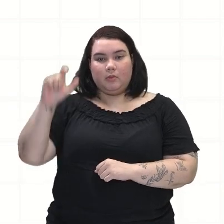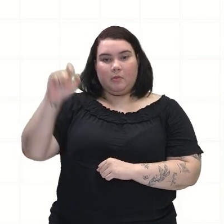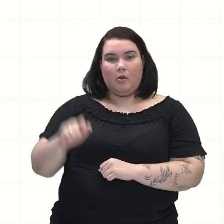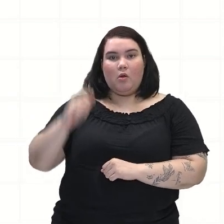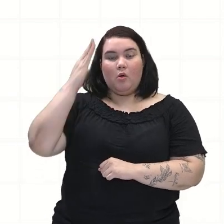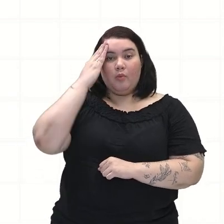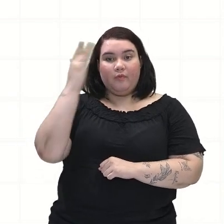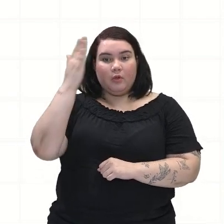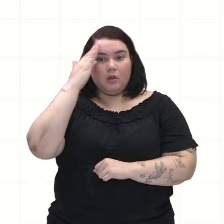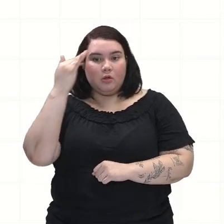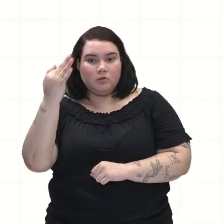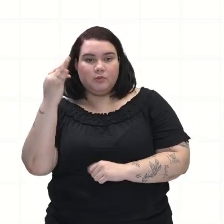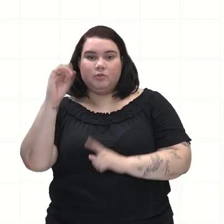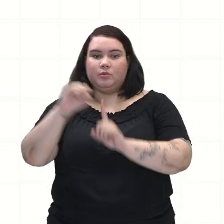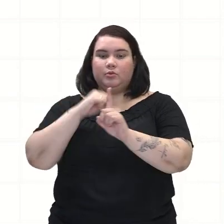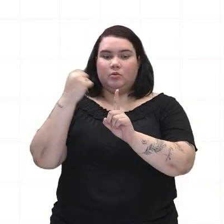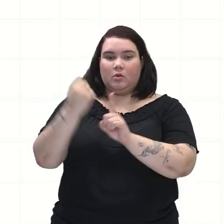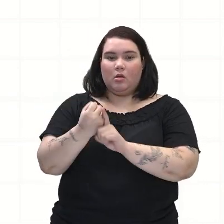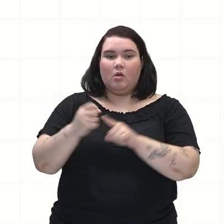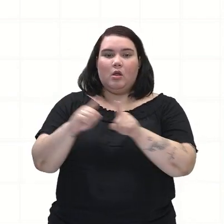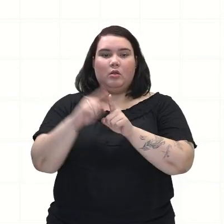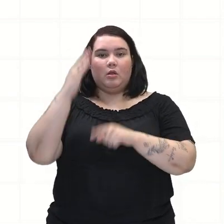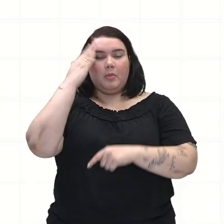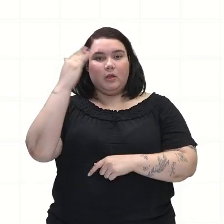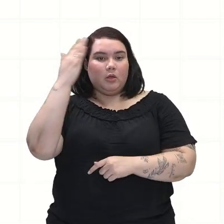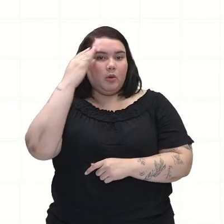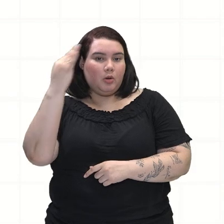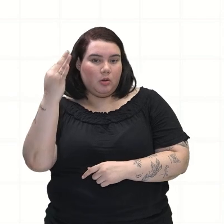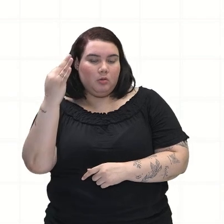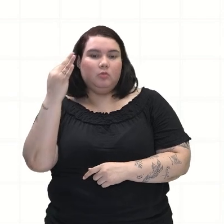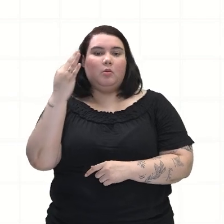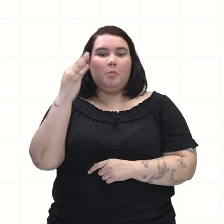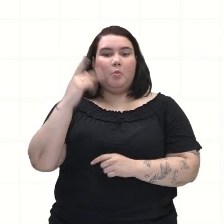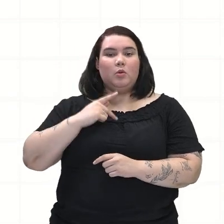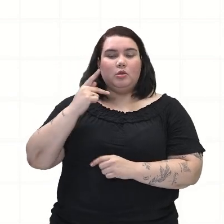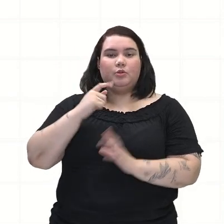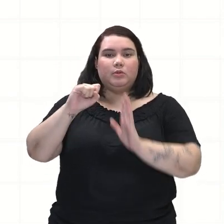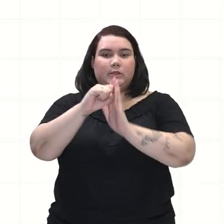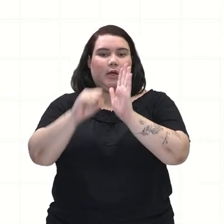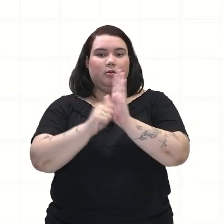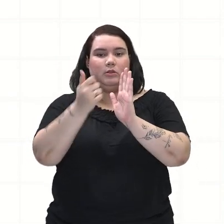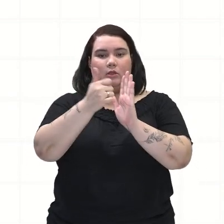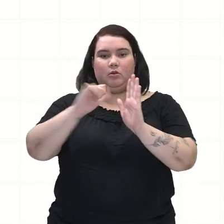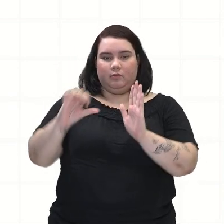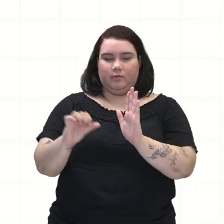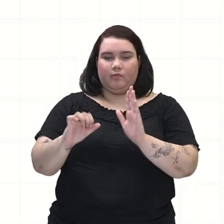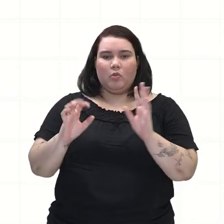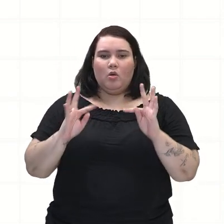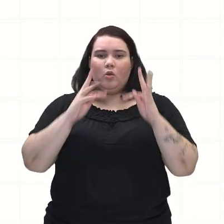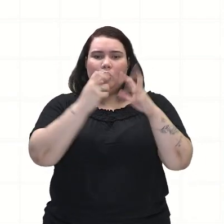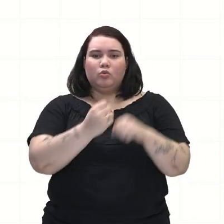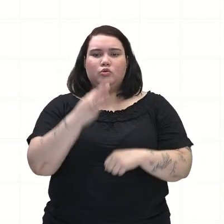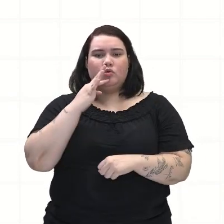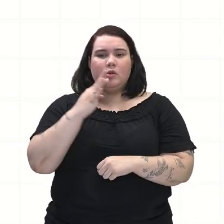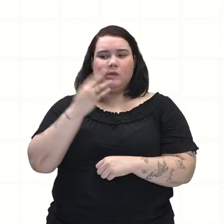sociólogo e teórico político do século XIX, conhecido por